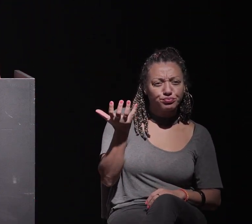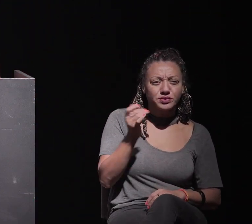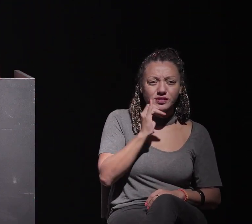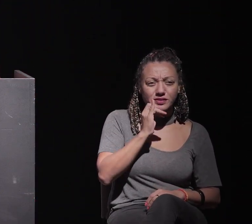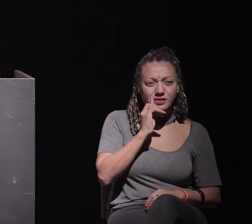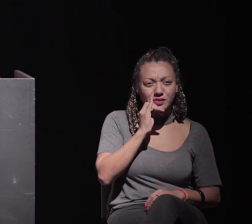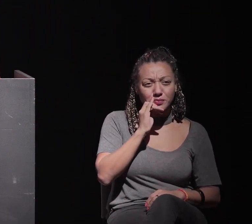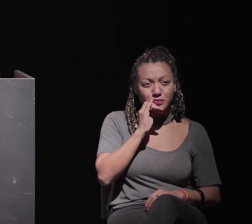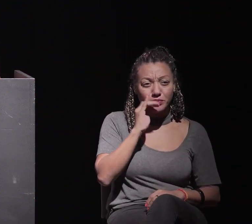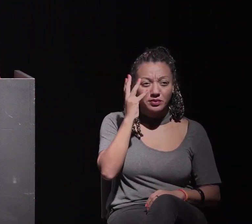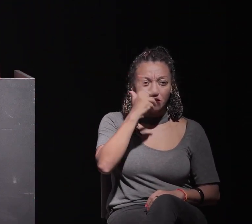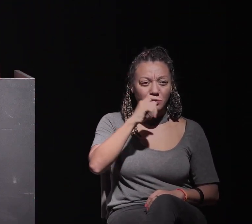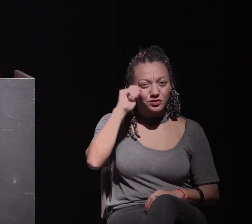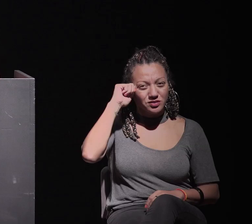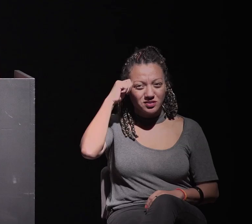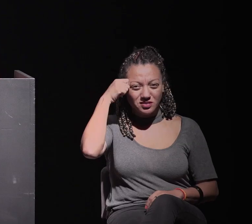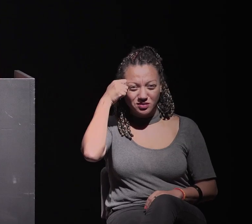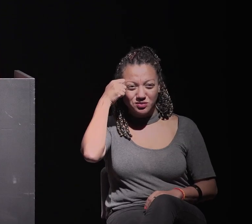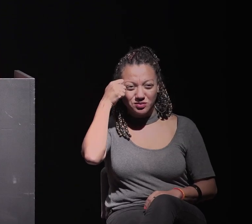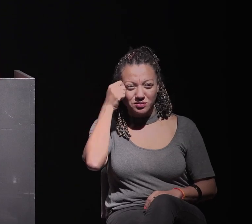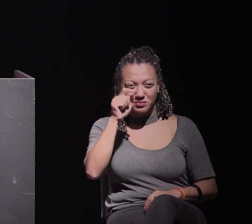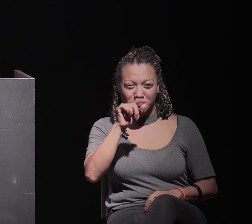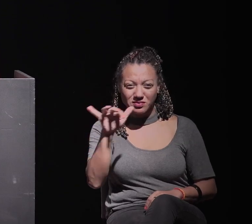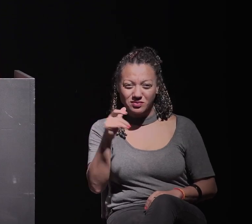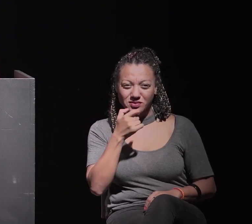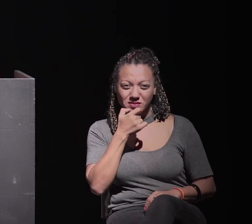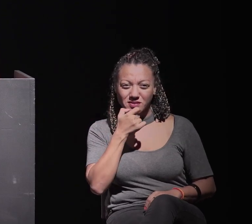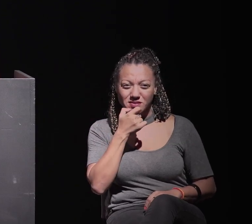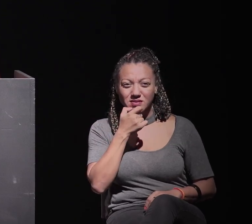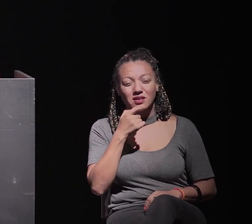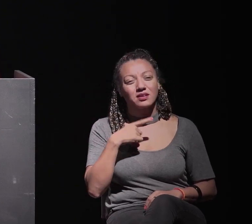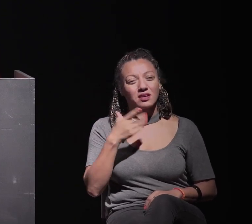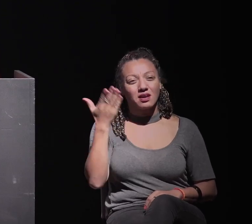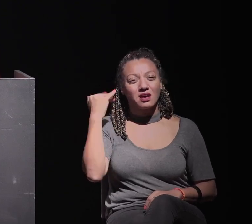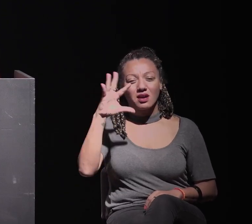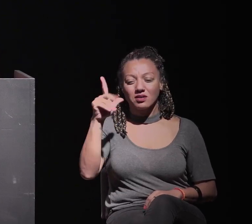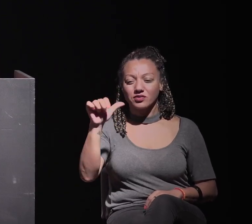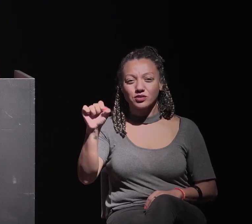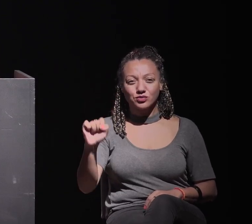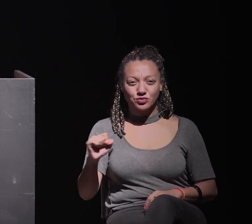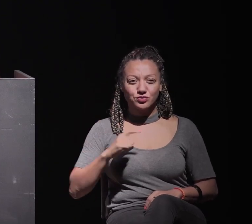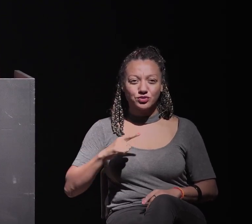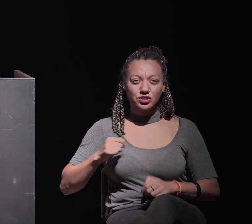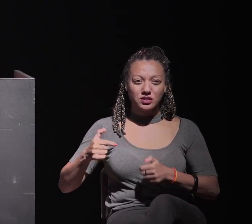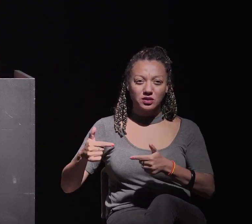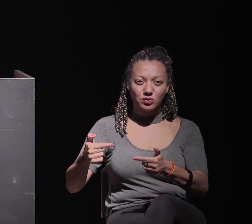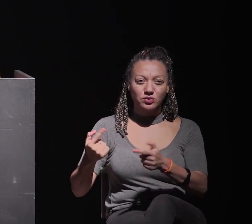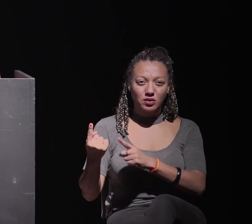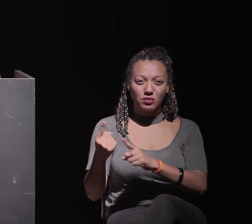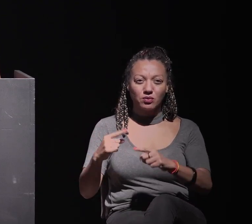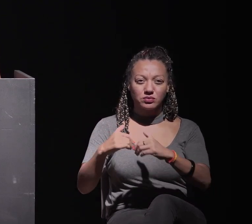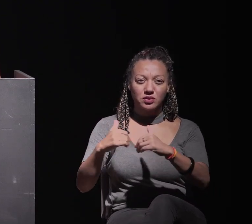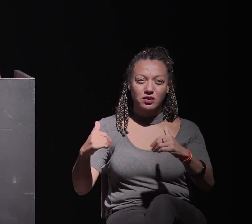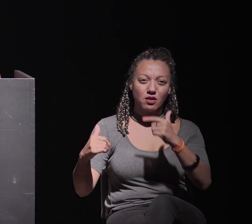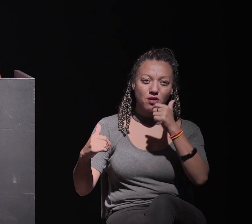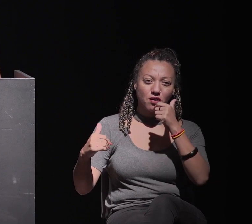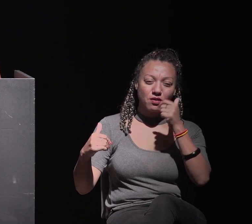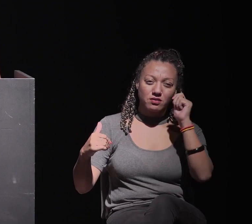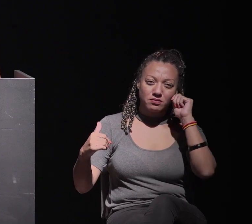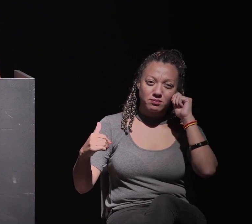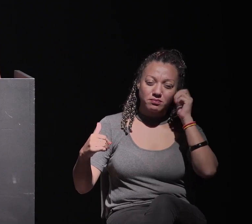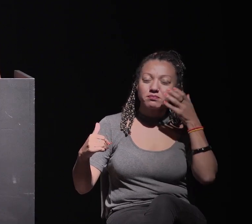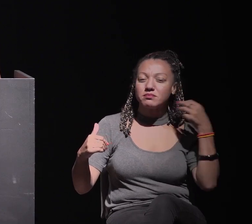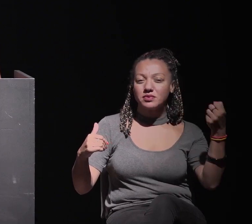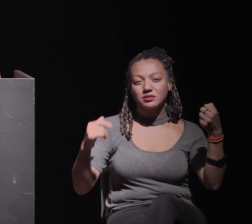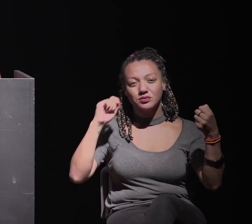de Black is Beautiful, que está ligado à luta contra o apartheid na África do Sul, emerge dessa experiência de exaltação de uma beleza